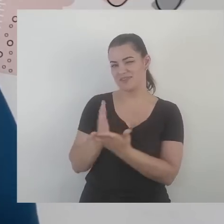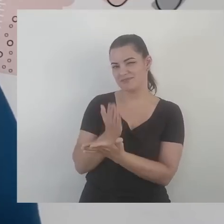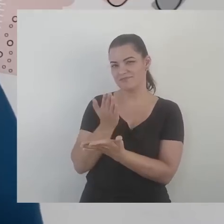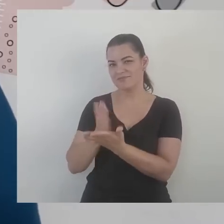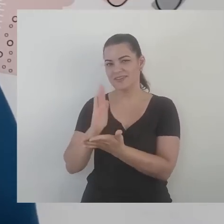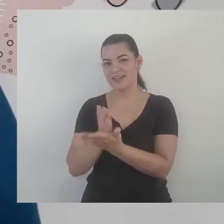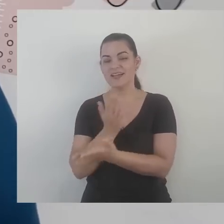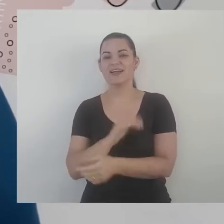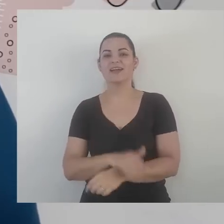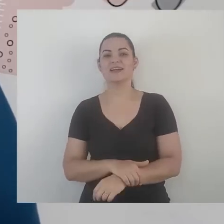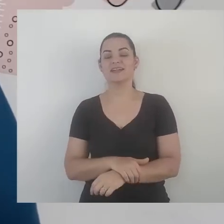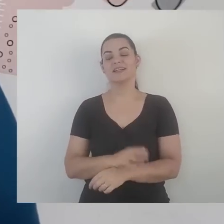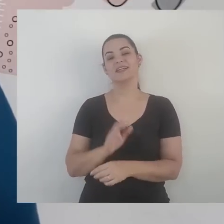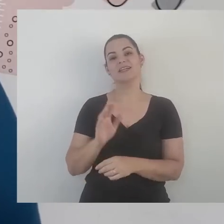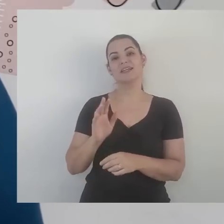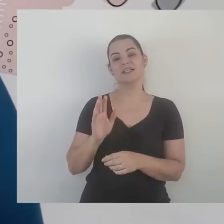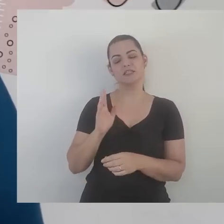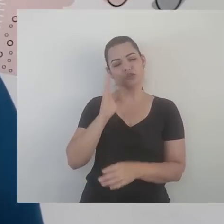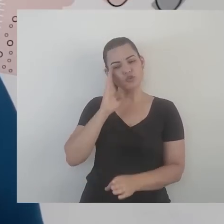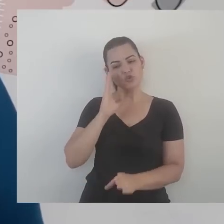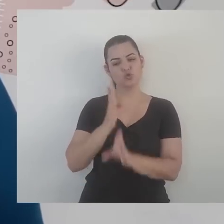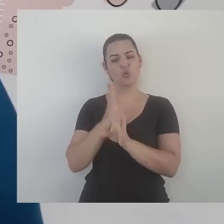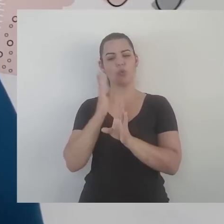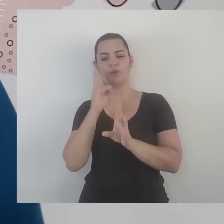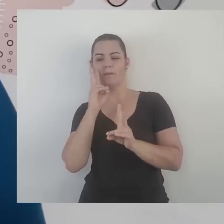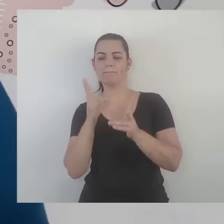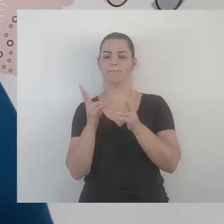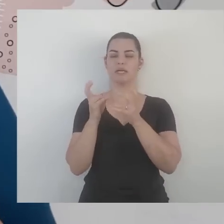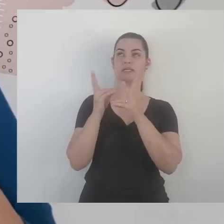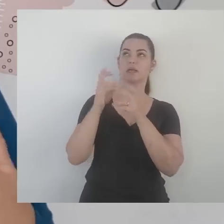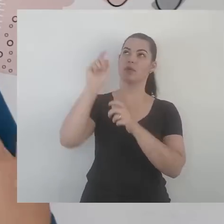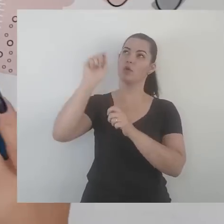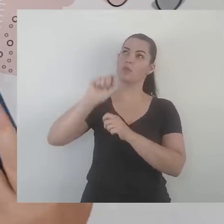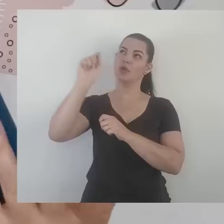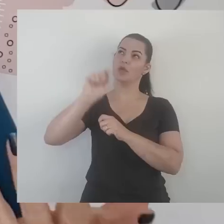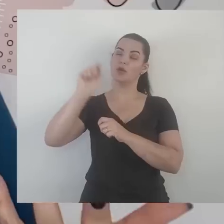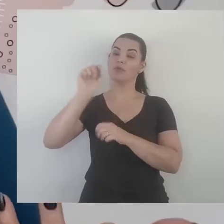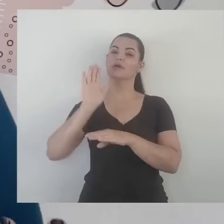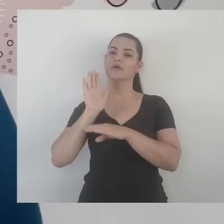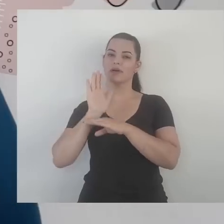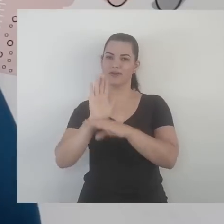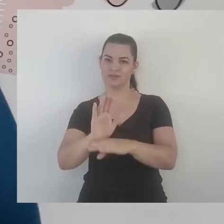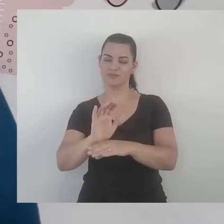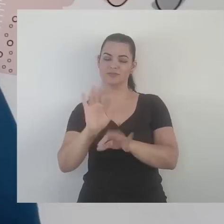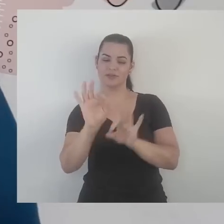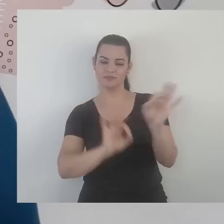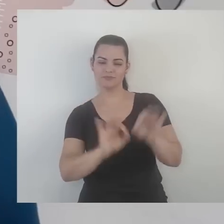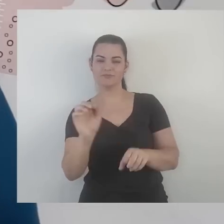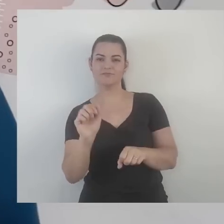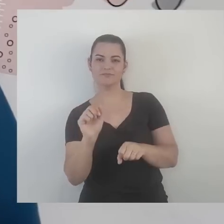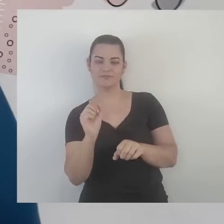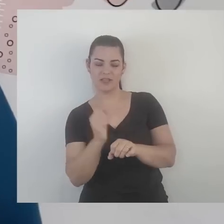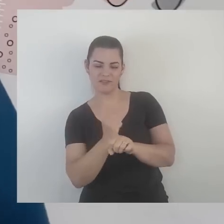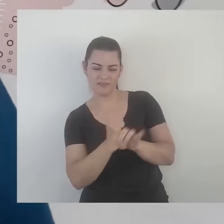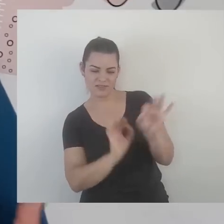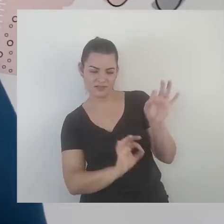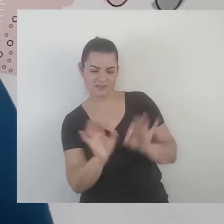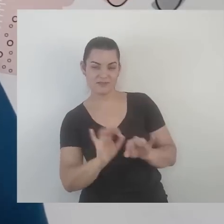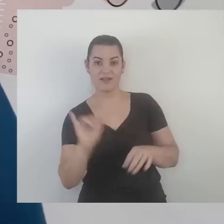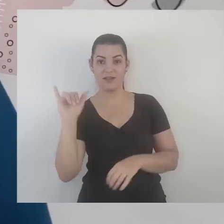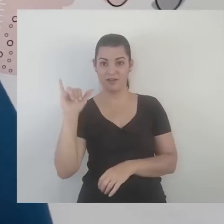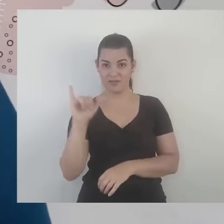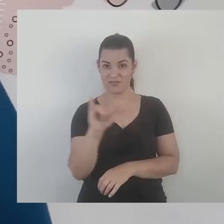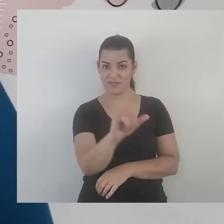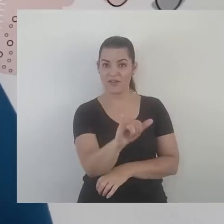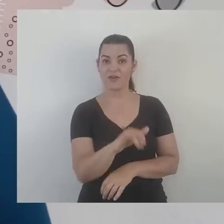que foram descobertas aí na observação das pipas, que auxiliaram na construção dos aviões, e